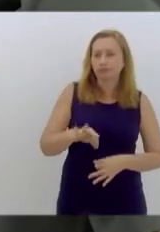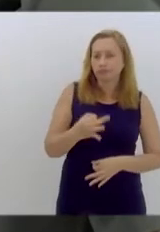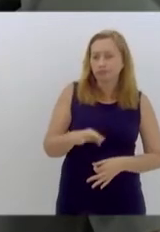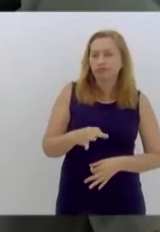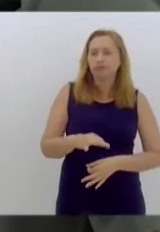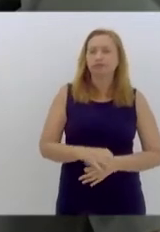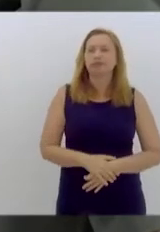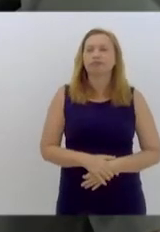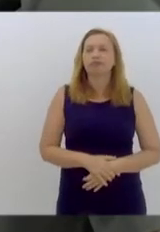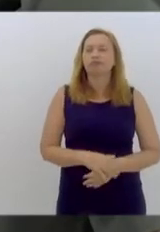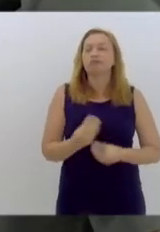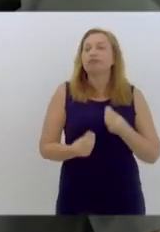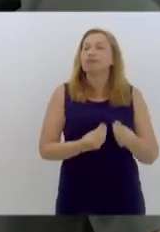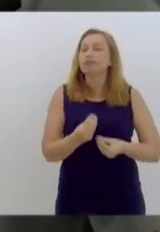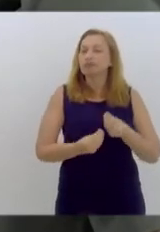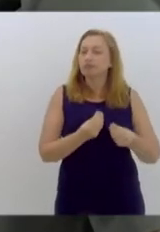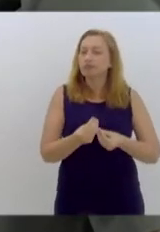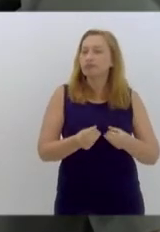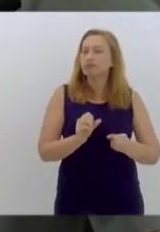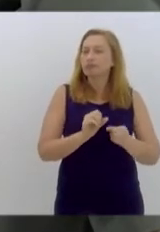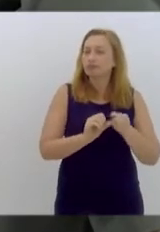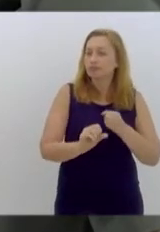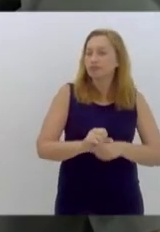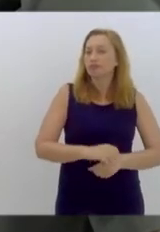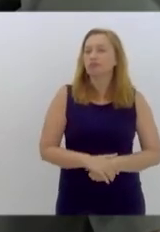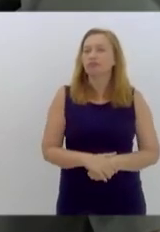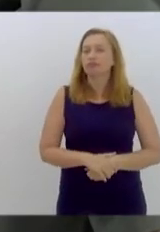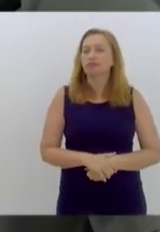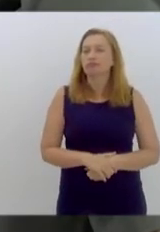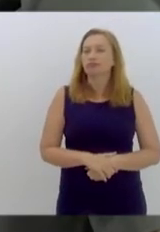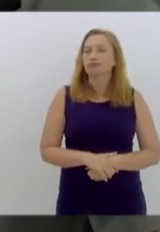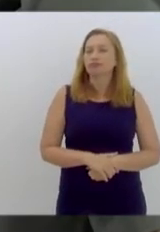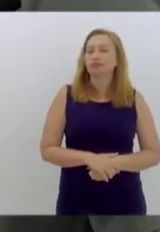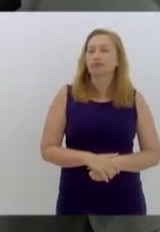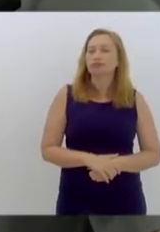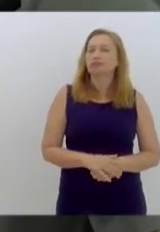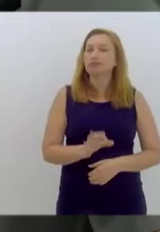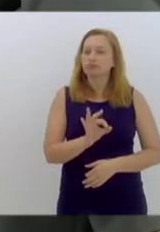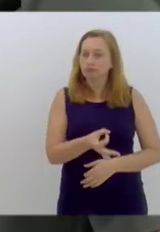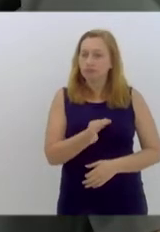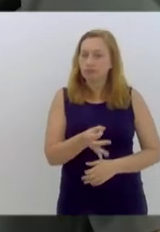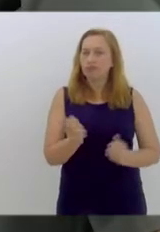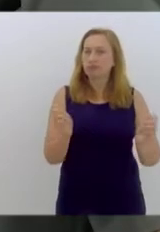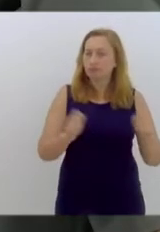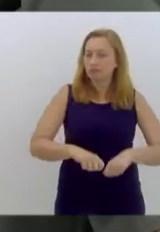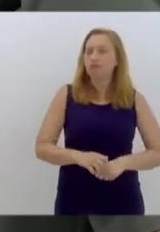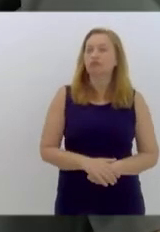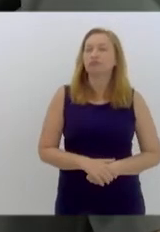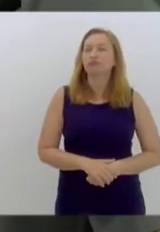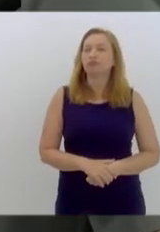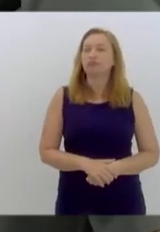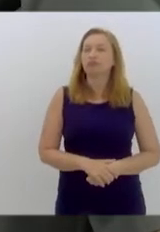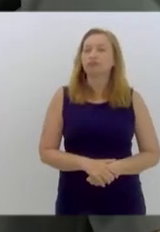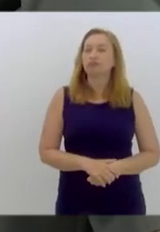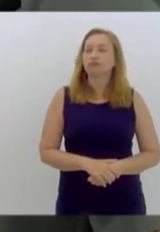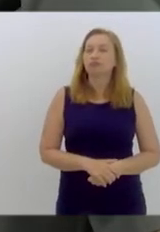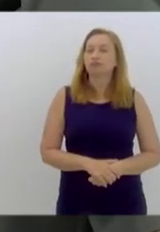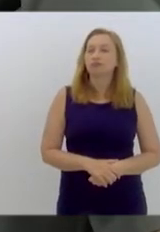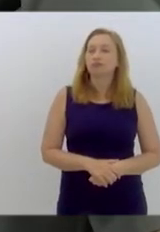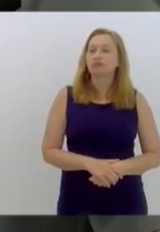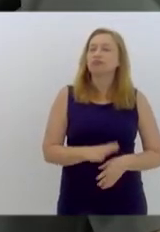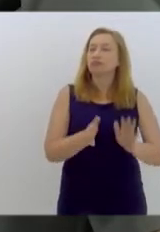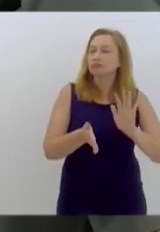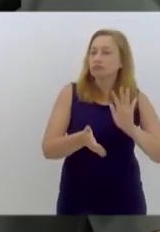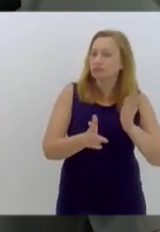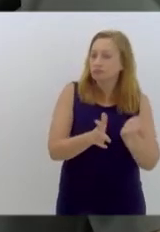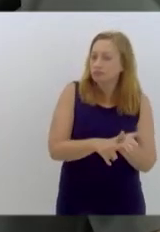verificar de que maneira fazer isso da maneira mais prudente possível, fazer estimativa, botar no